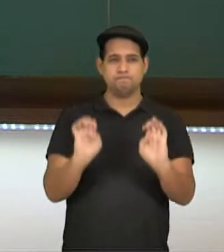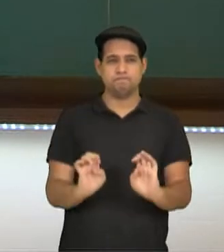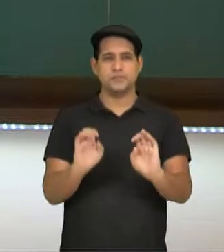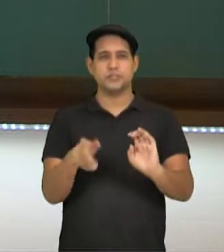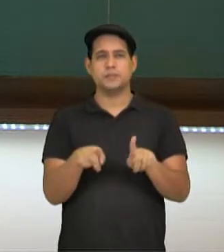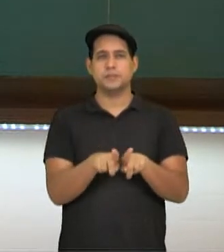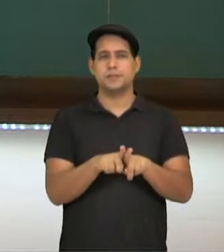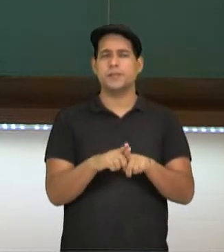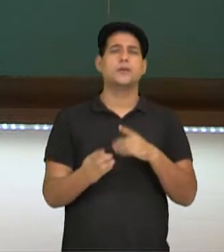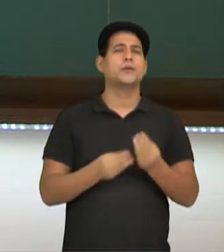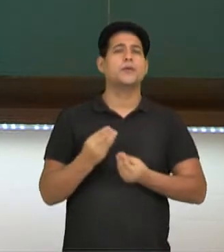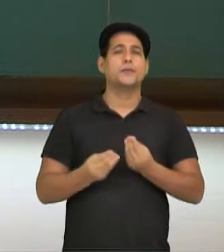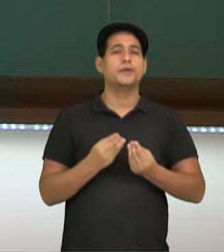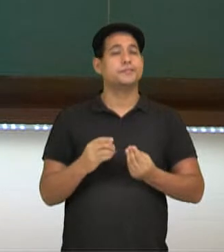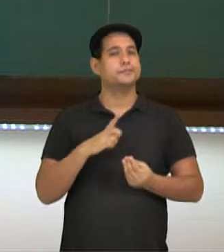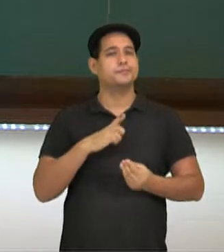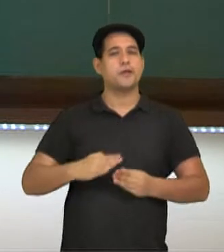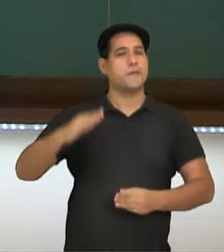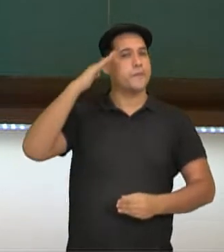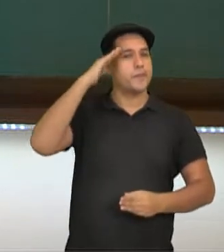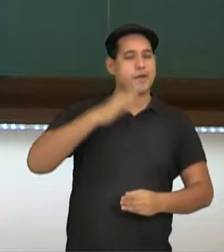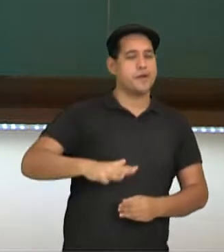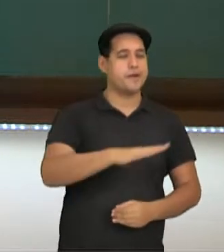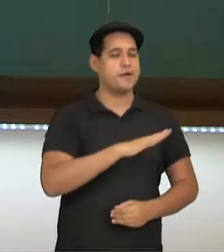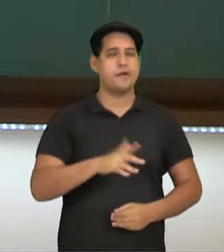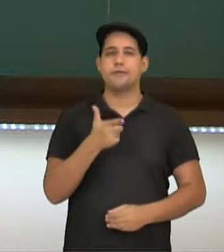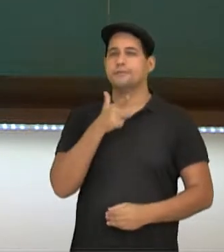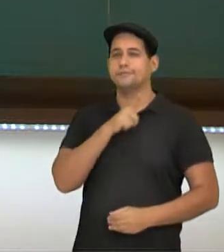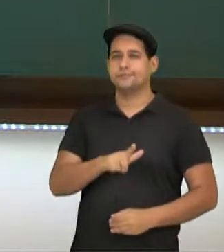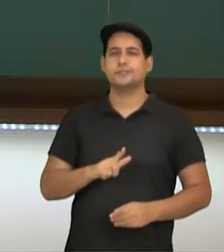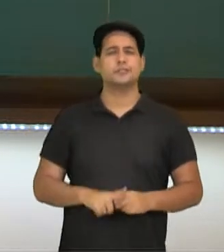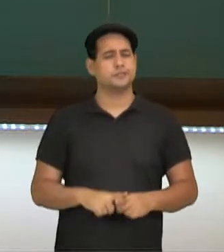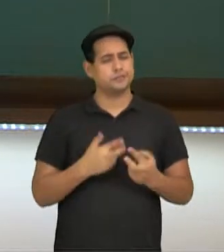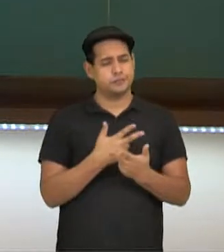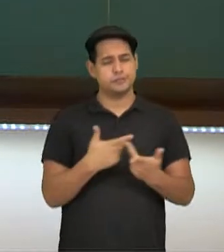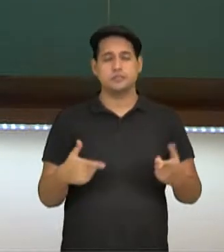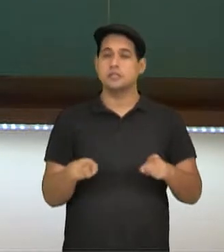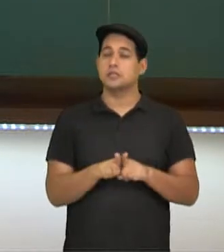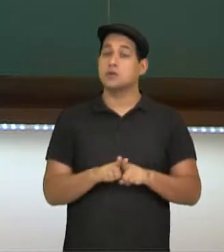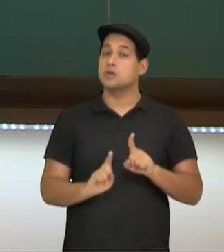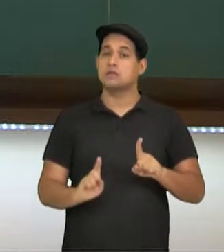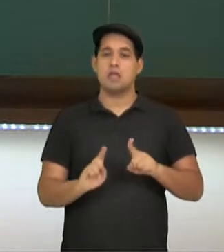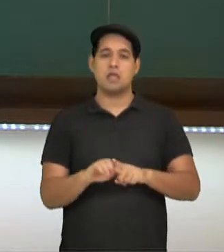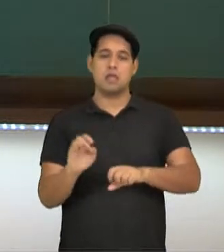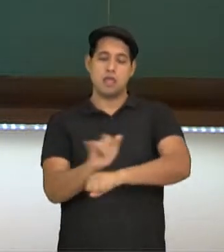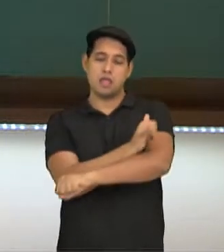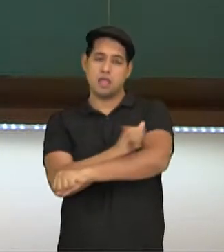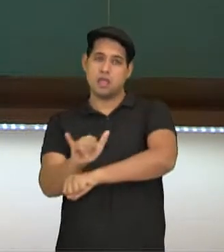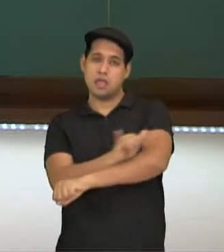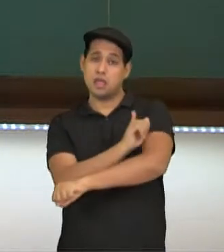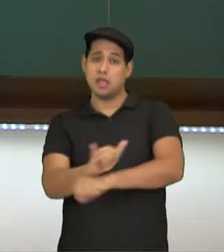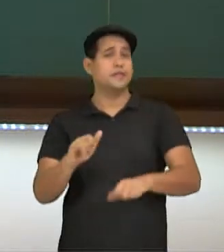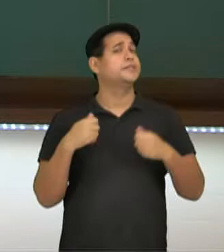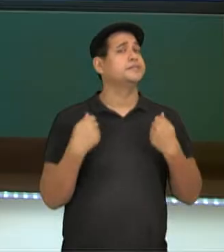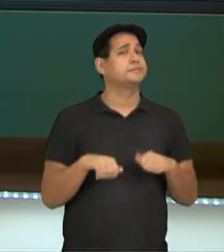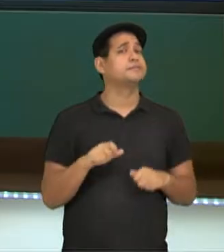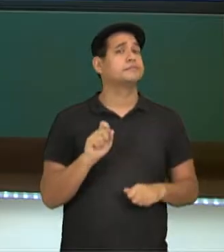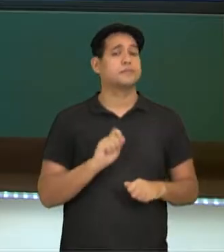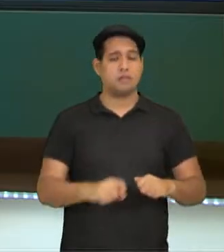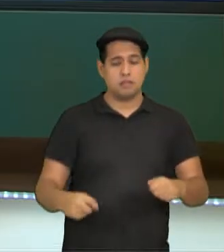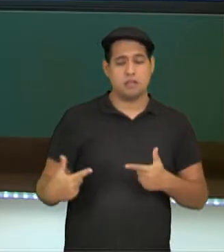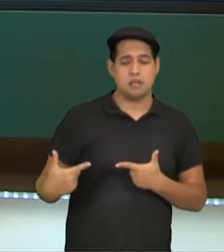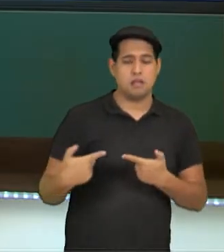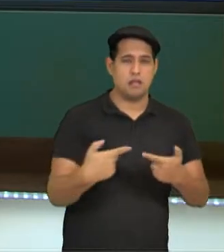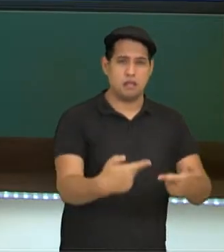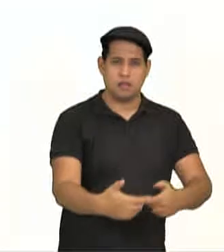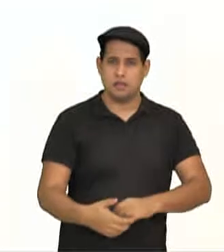necessária, equipando seus exércitos, conseguindo as matérias-primas e recursos estratégicos que eles precisariam para essa guerra.